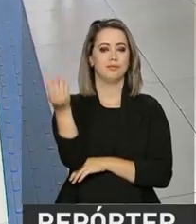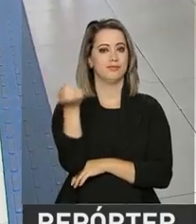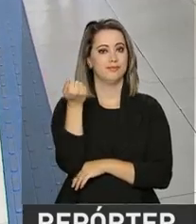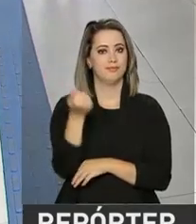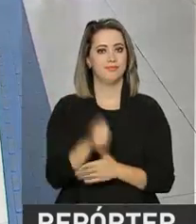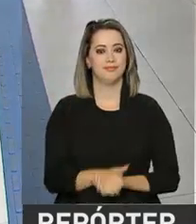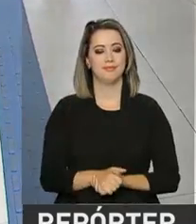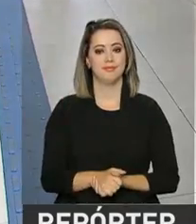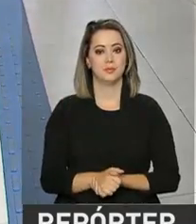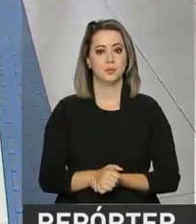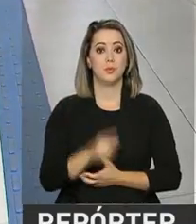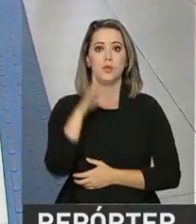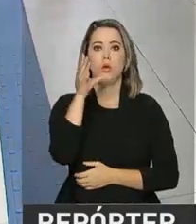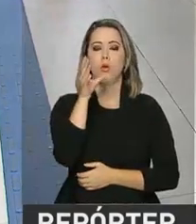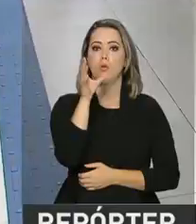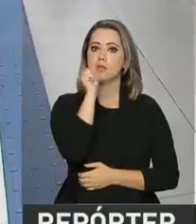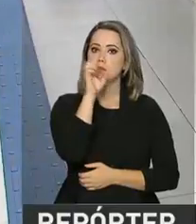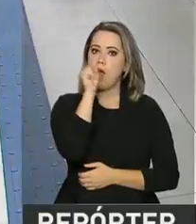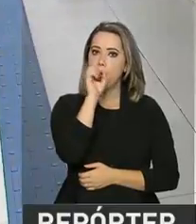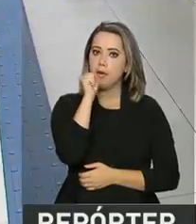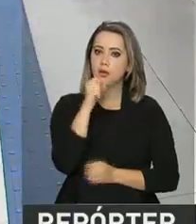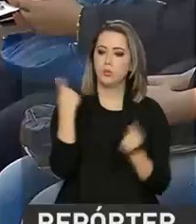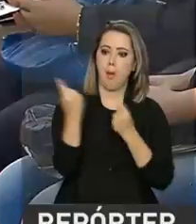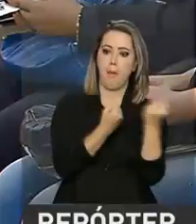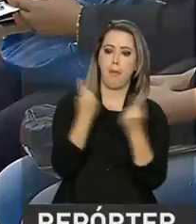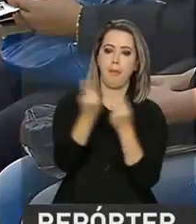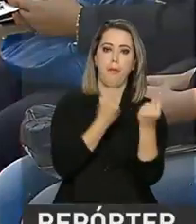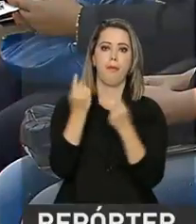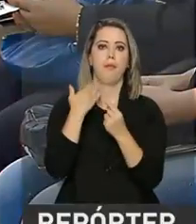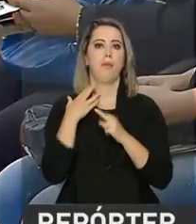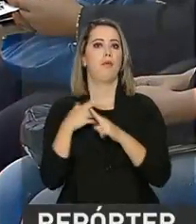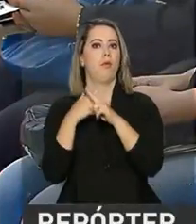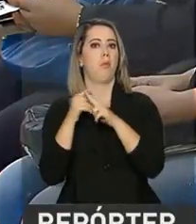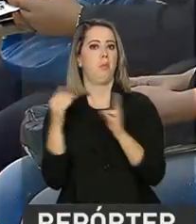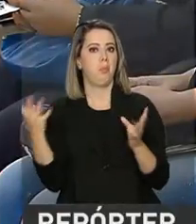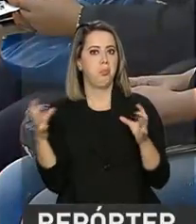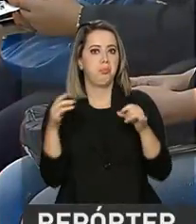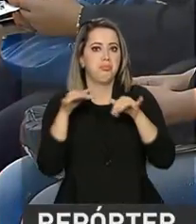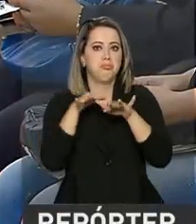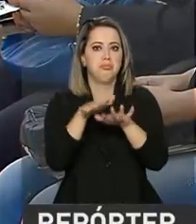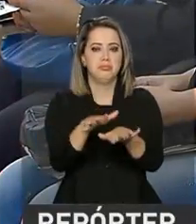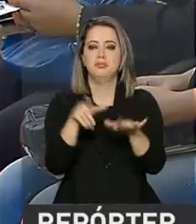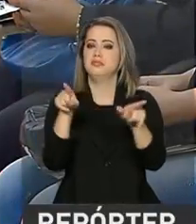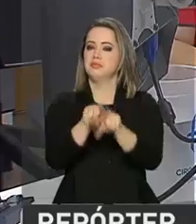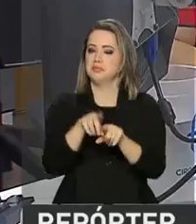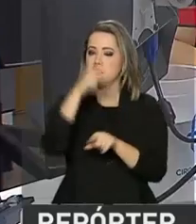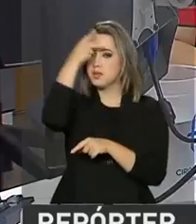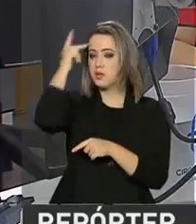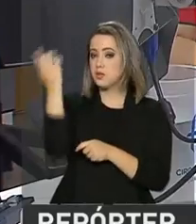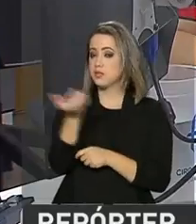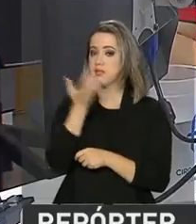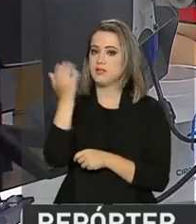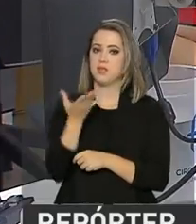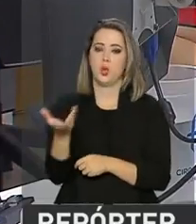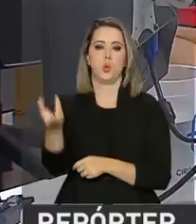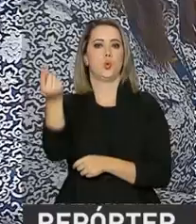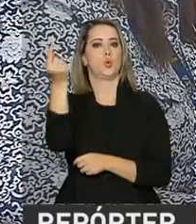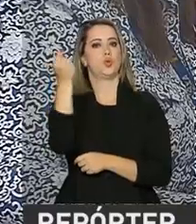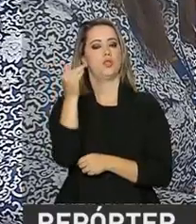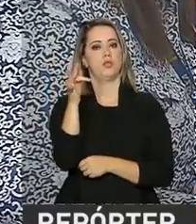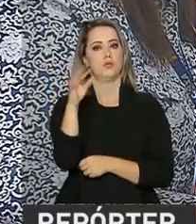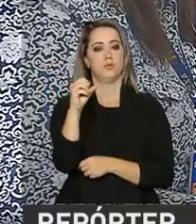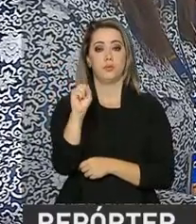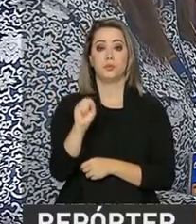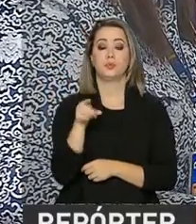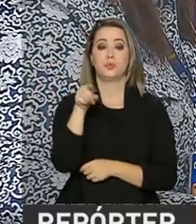dinheiro um sábado de agências lotadas de gente querendo sacar o FGTS de contas inativas